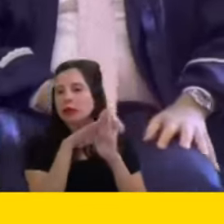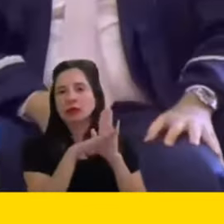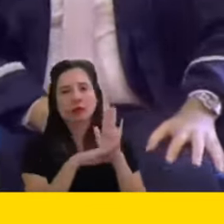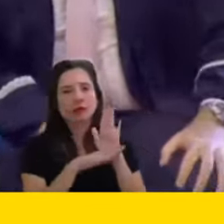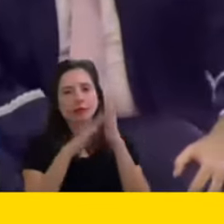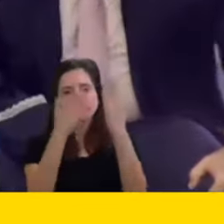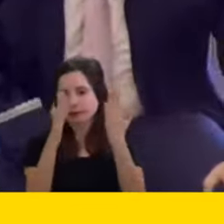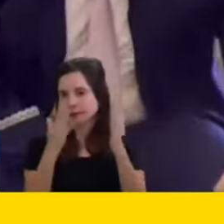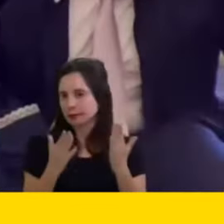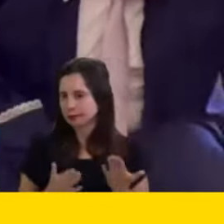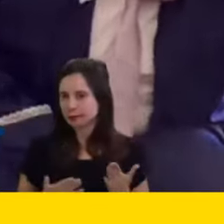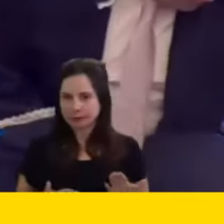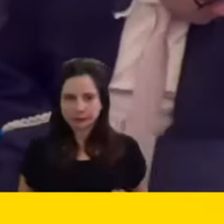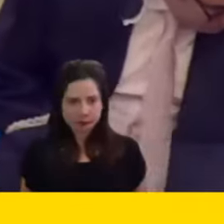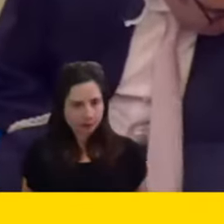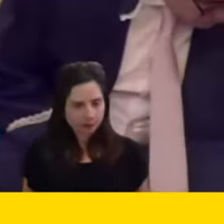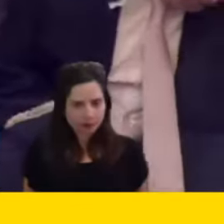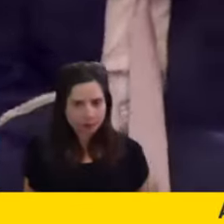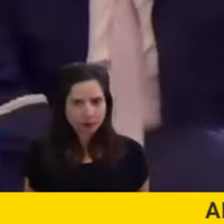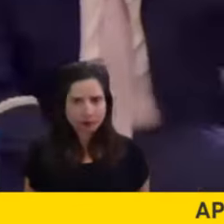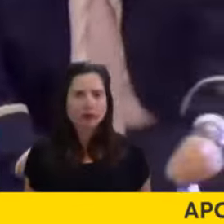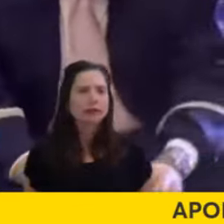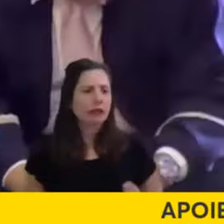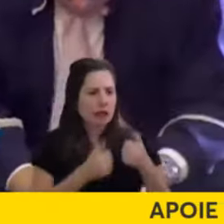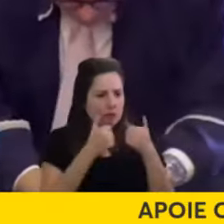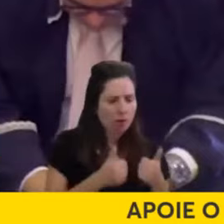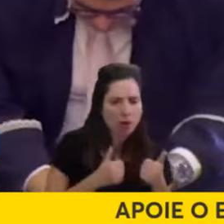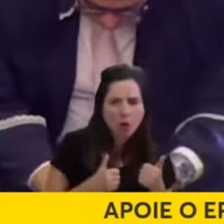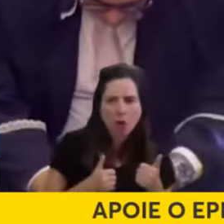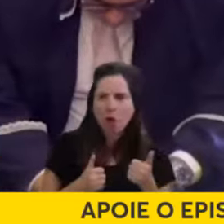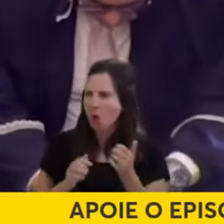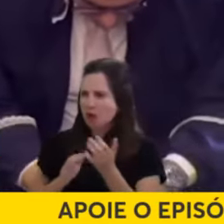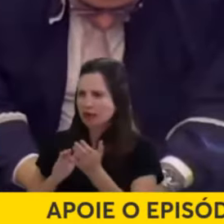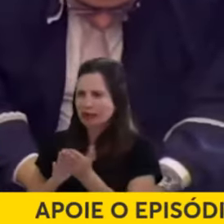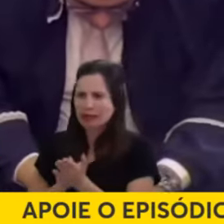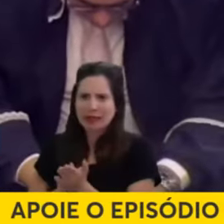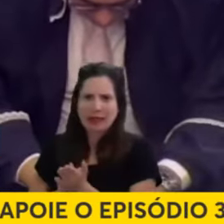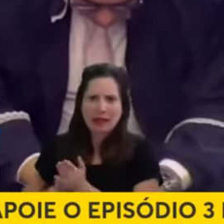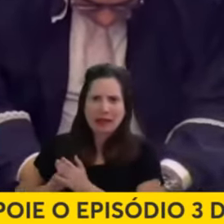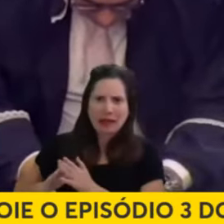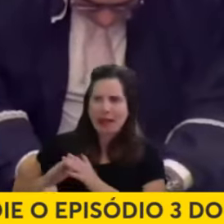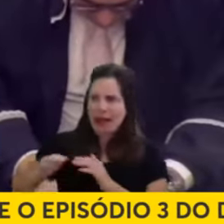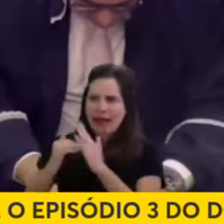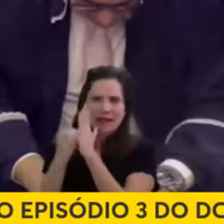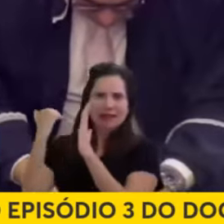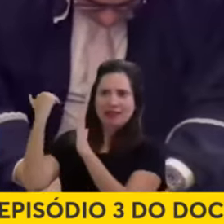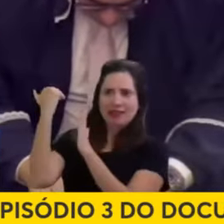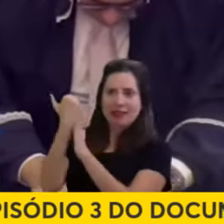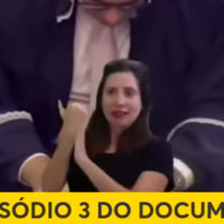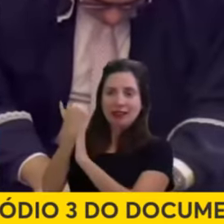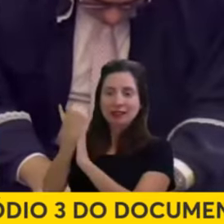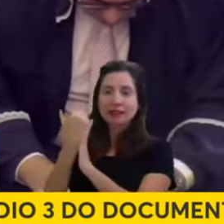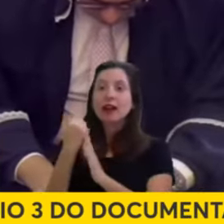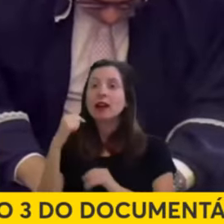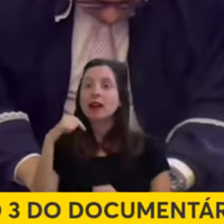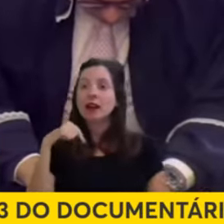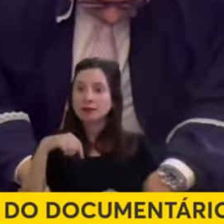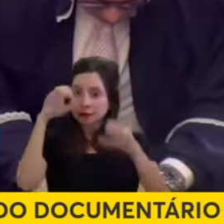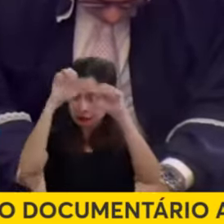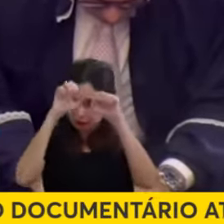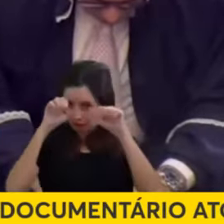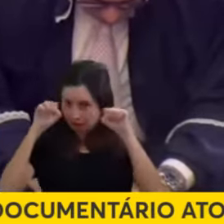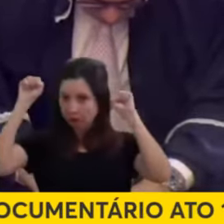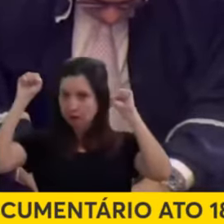se ela é se ela é suficiente se ela é insuficiente se ela é exorbitante ou não essa corte que hoje num trabalho assim bastante eh eh eh